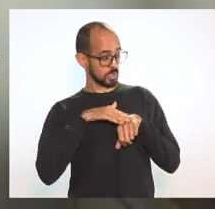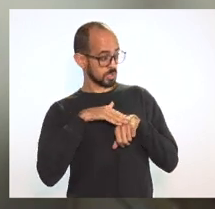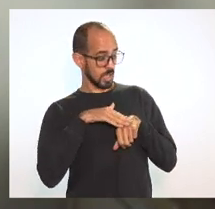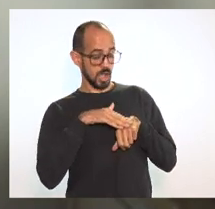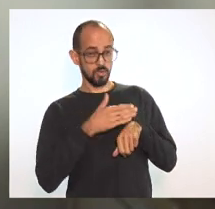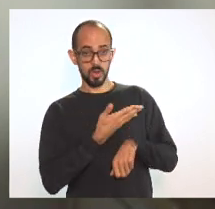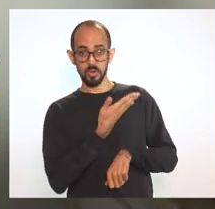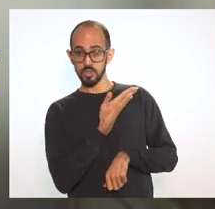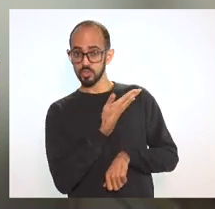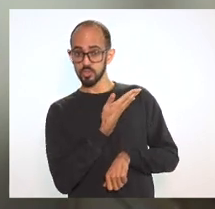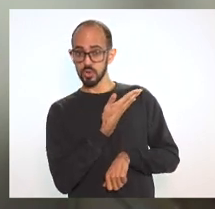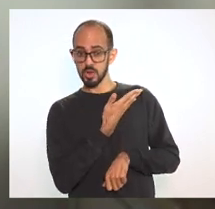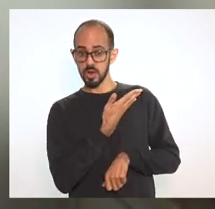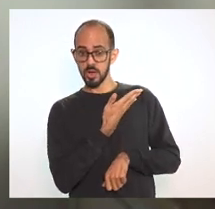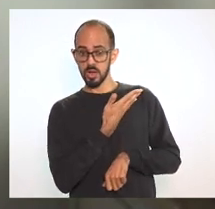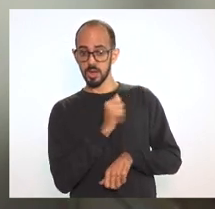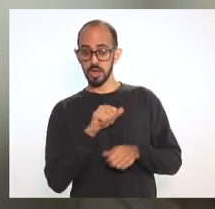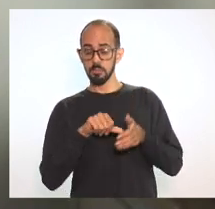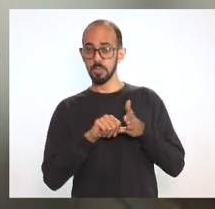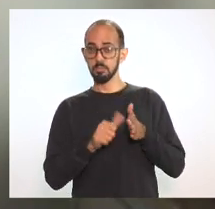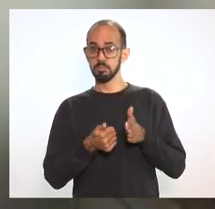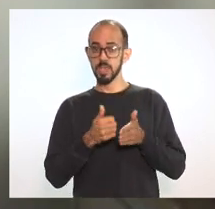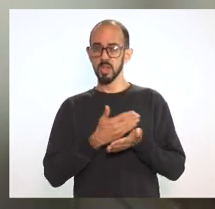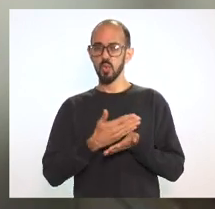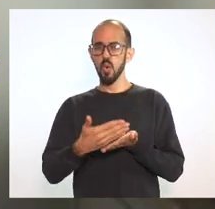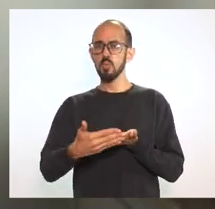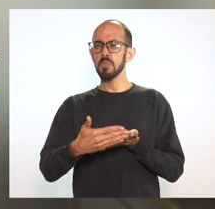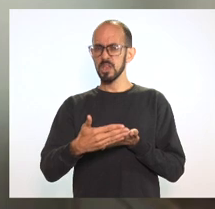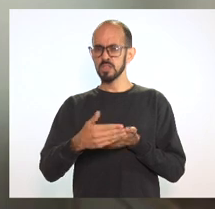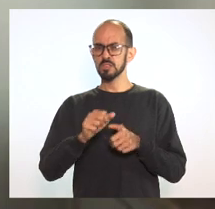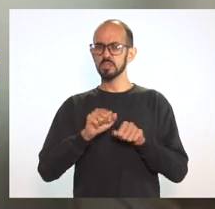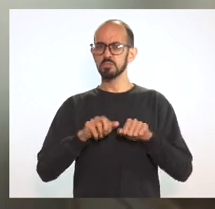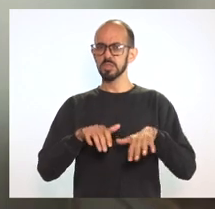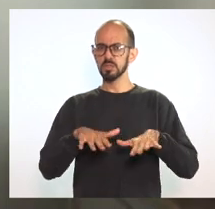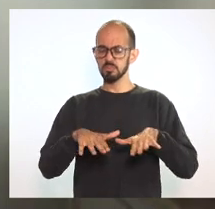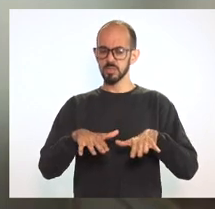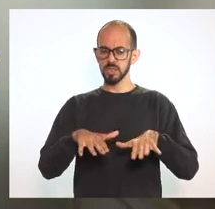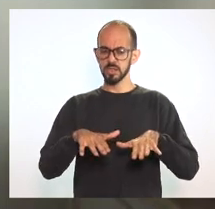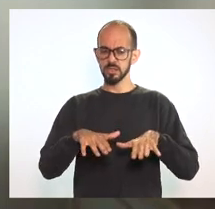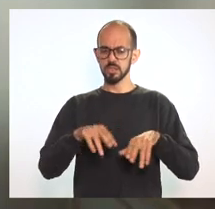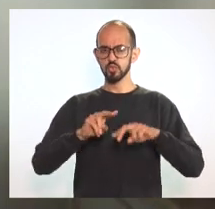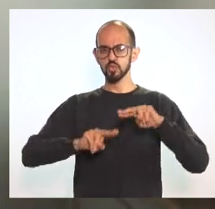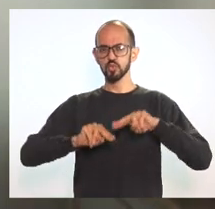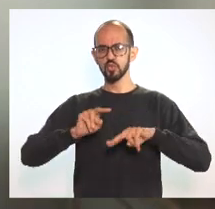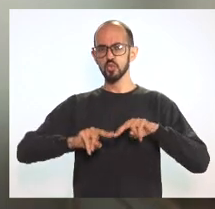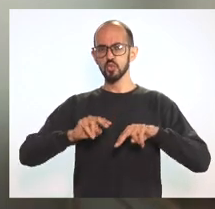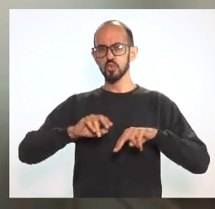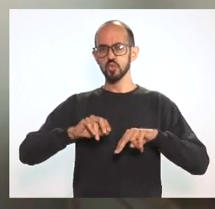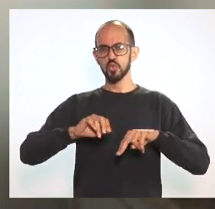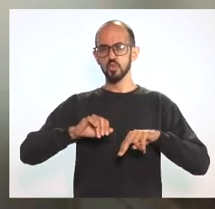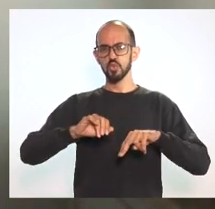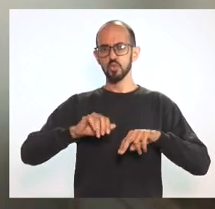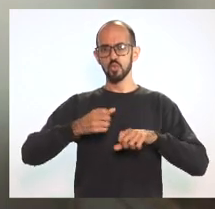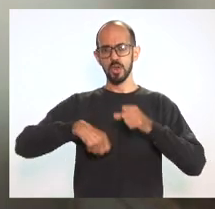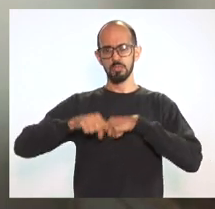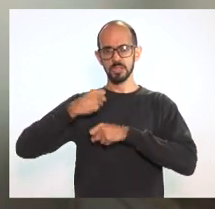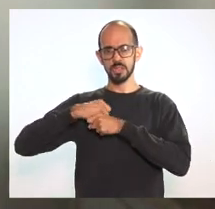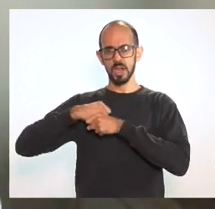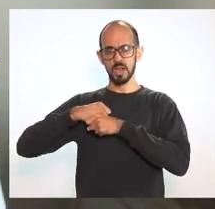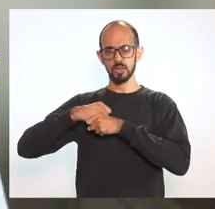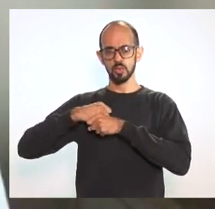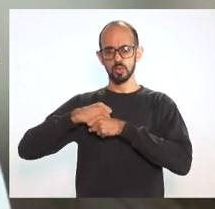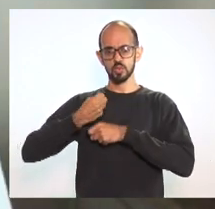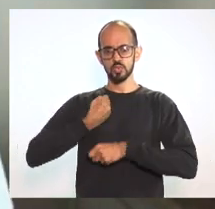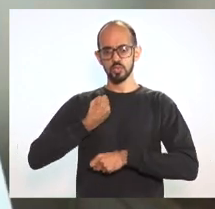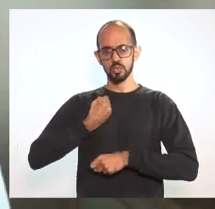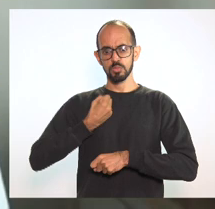na primeira onda da pandemia, lá pelo meados de 2020, os números de mortes que eu via na